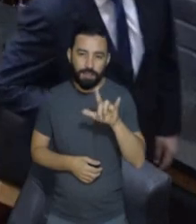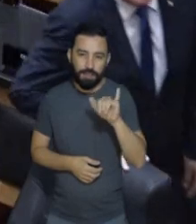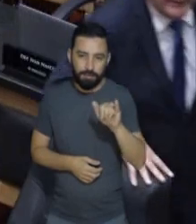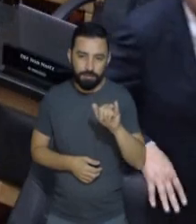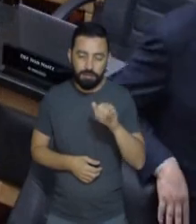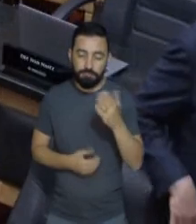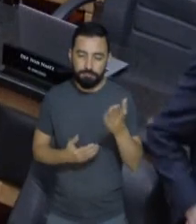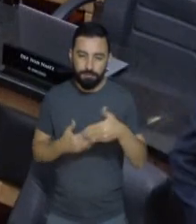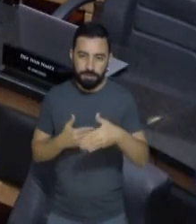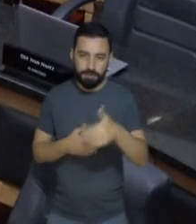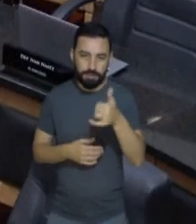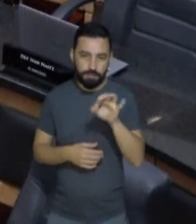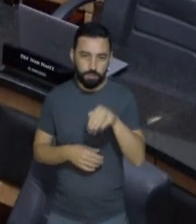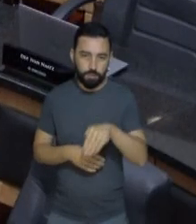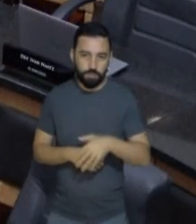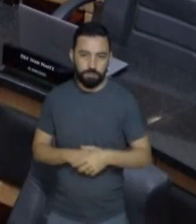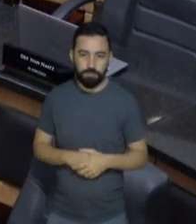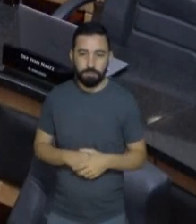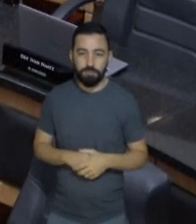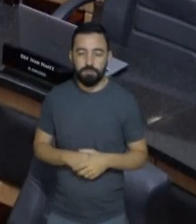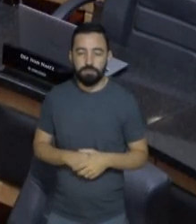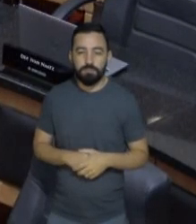palavra.